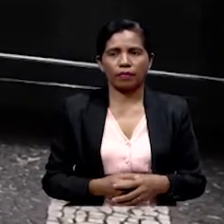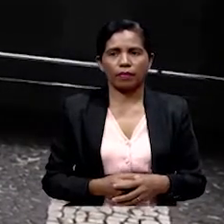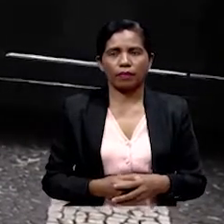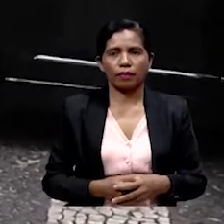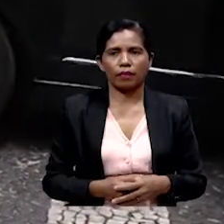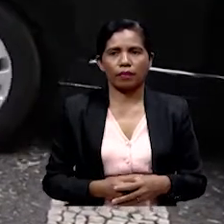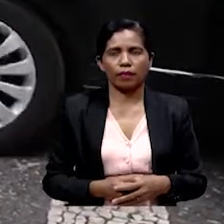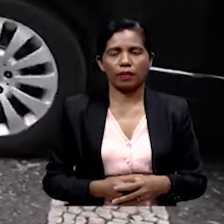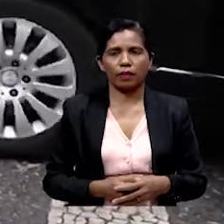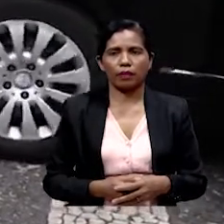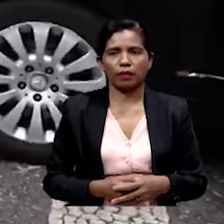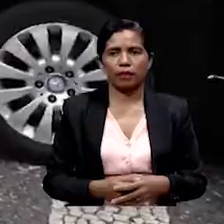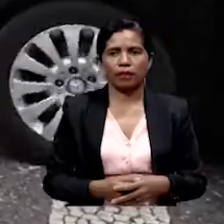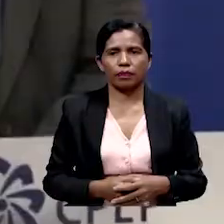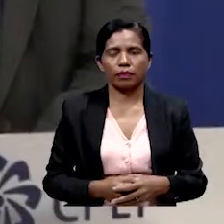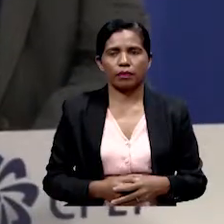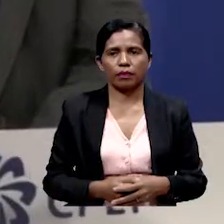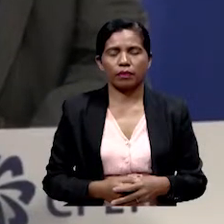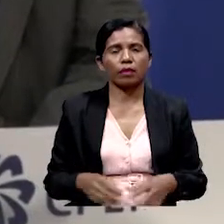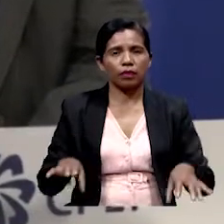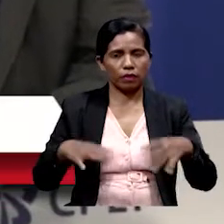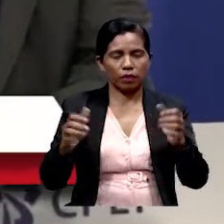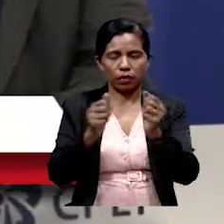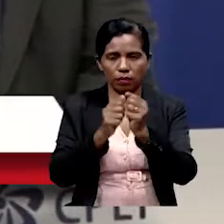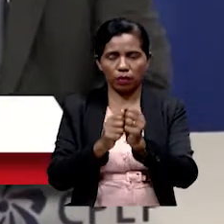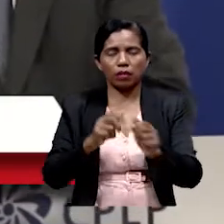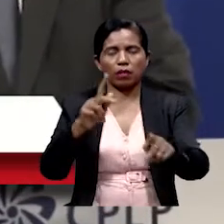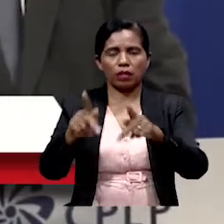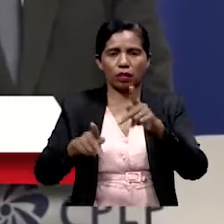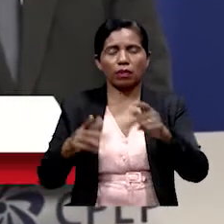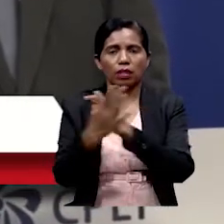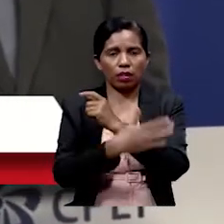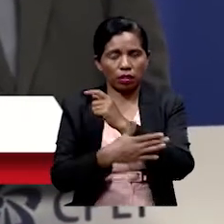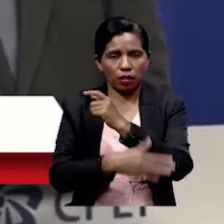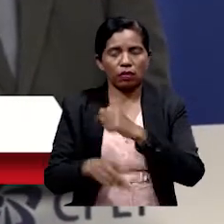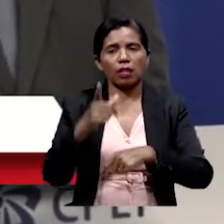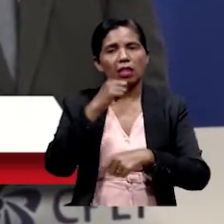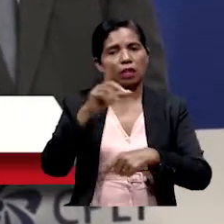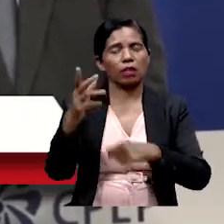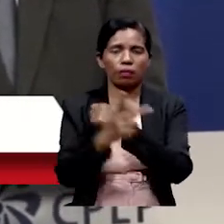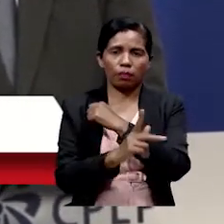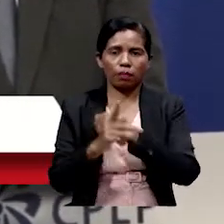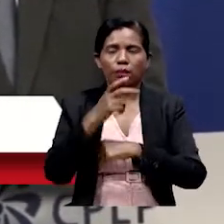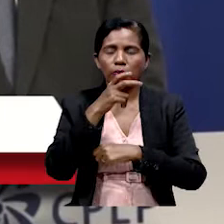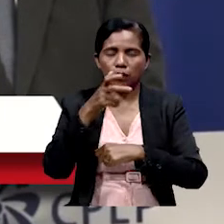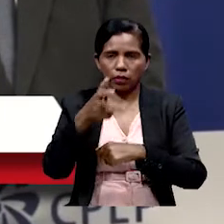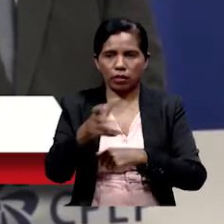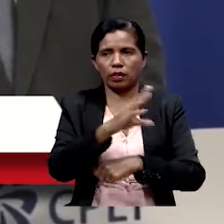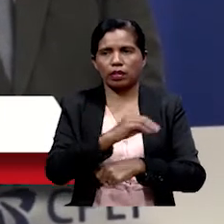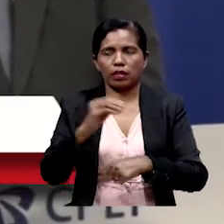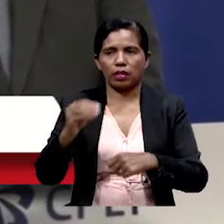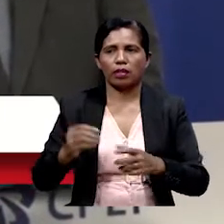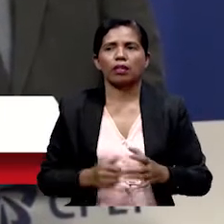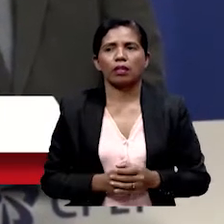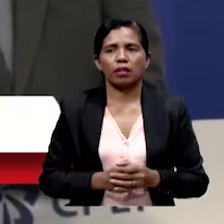país, junto da comunidade dos países da língua portuguesa. É unidos e é realizados